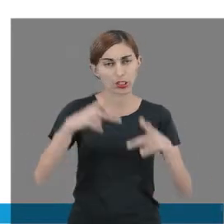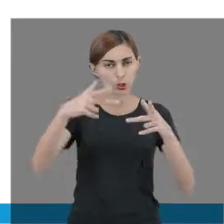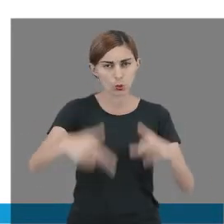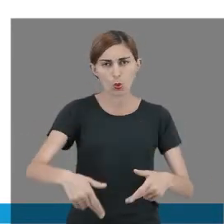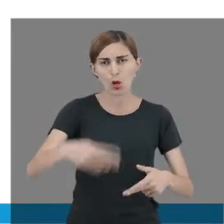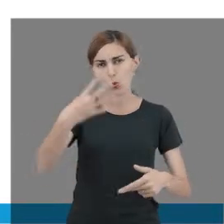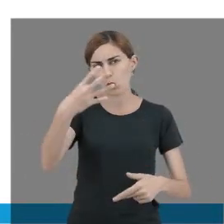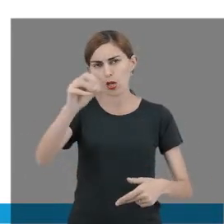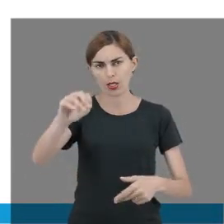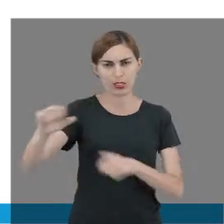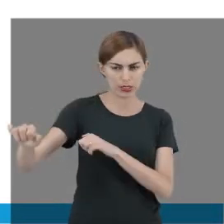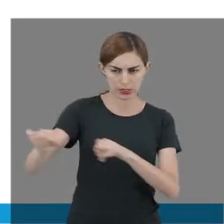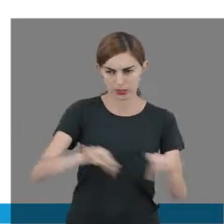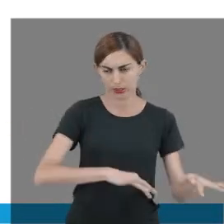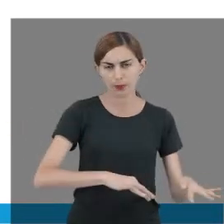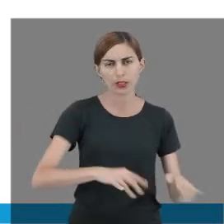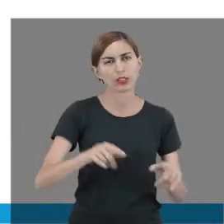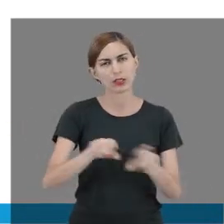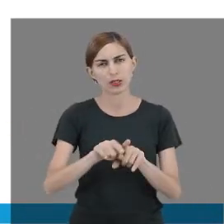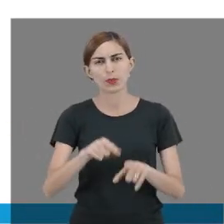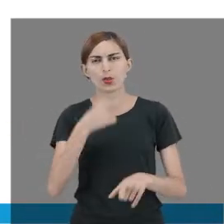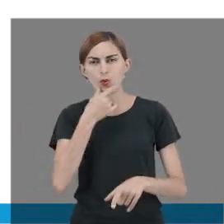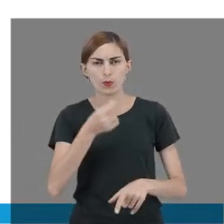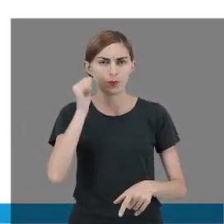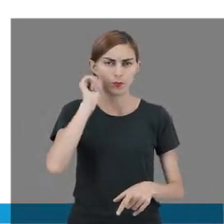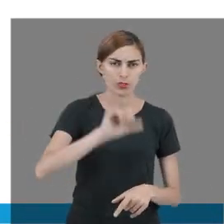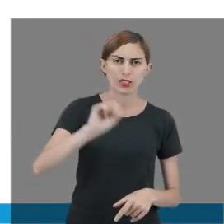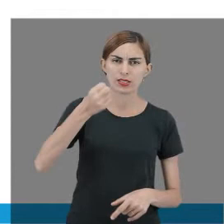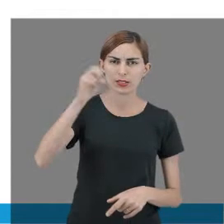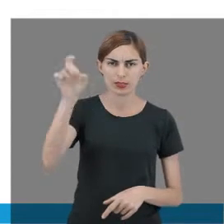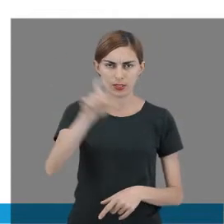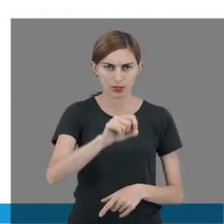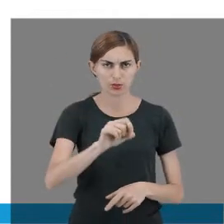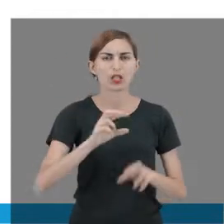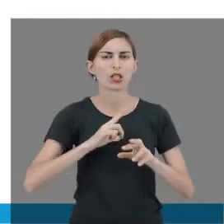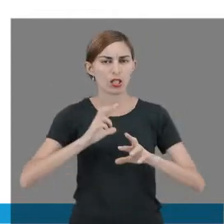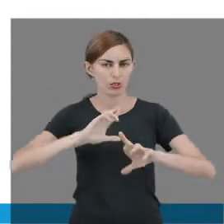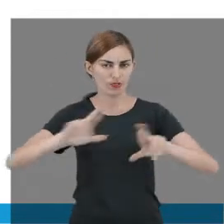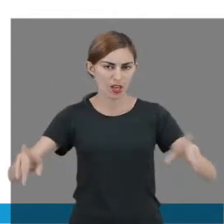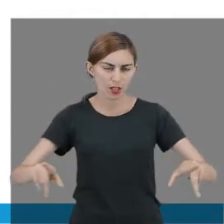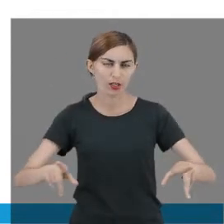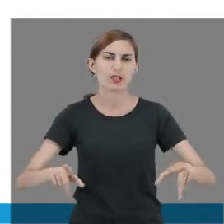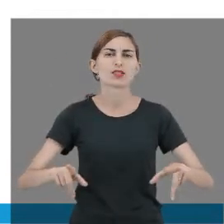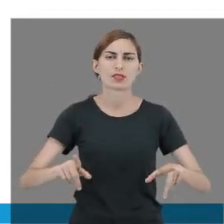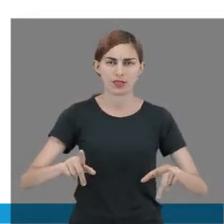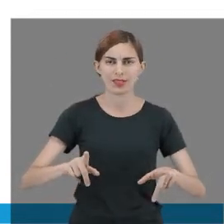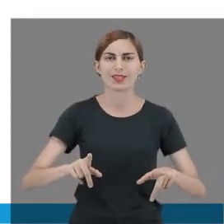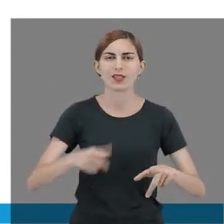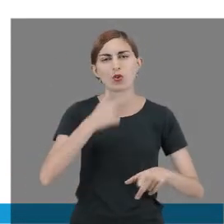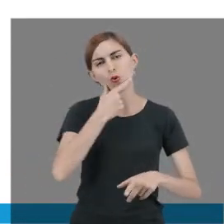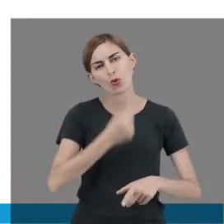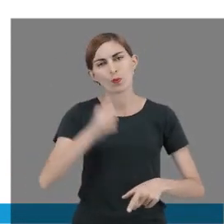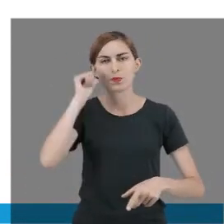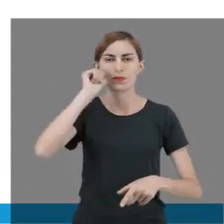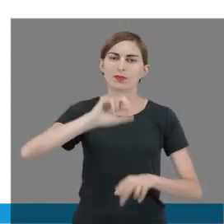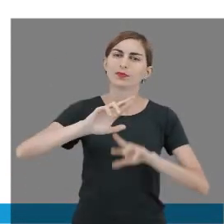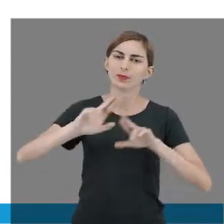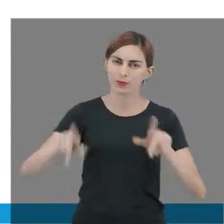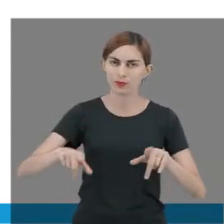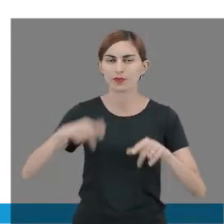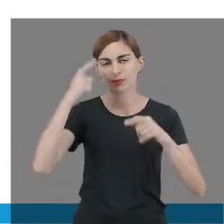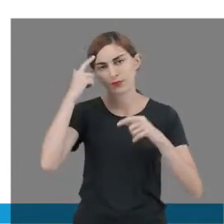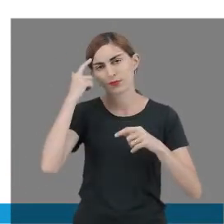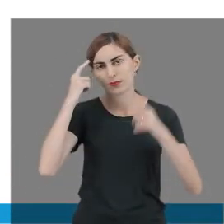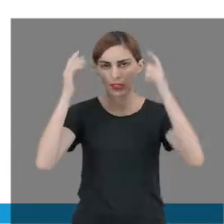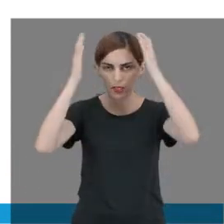uma criança de 40 semanas. E o sexo também. Então, existem diferenças na medida e no padrão de normalidade do sexo masculino e do sexo feminino.